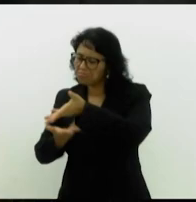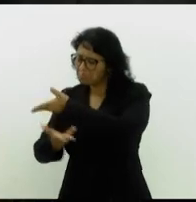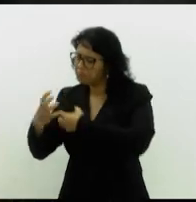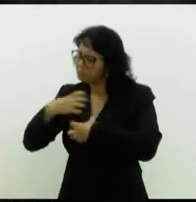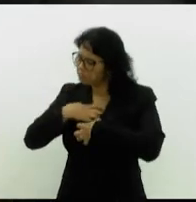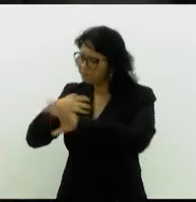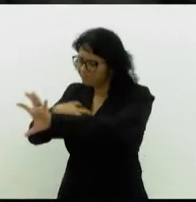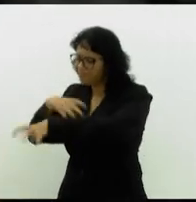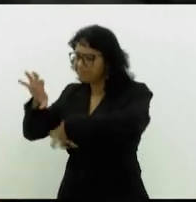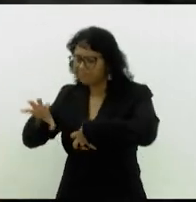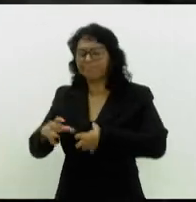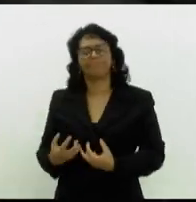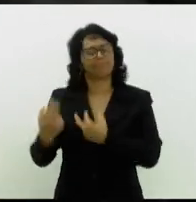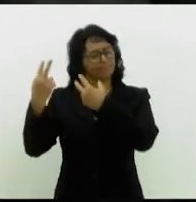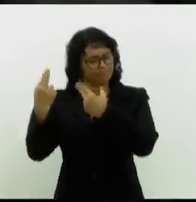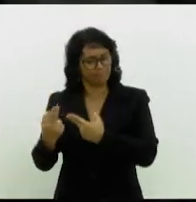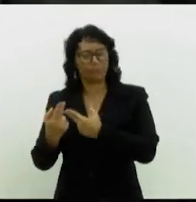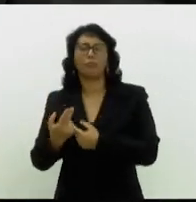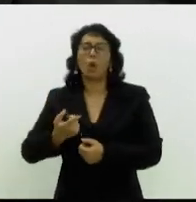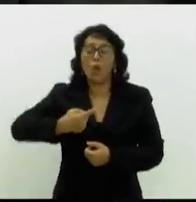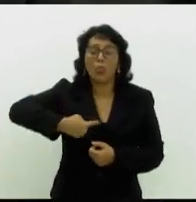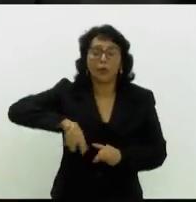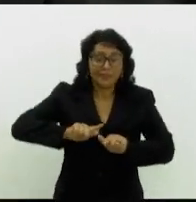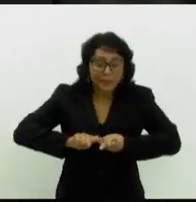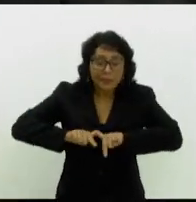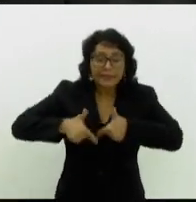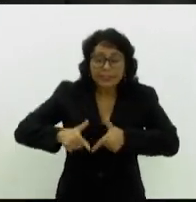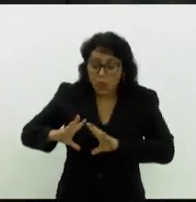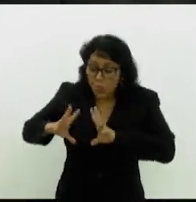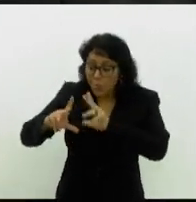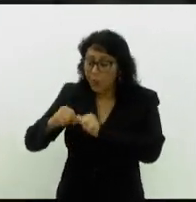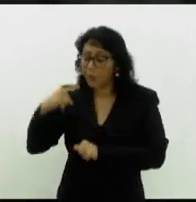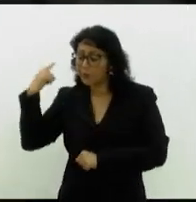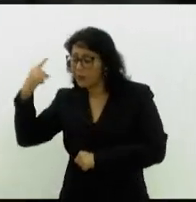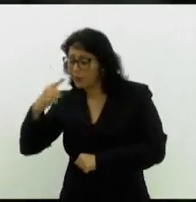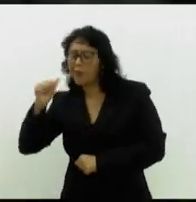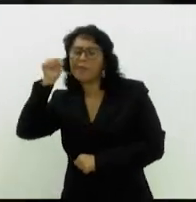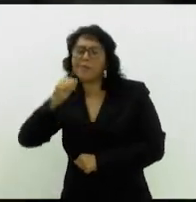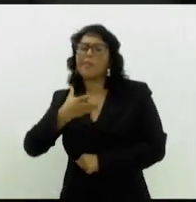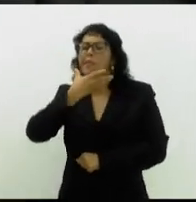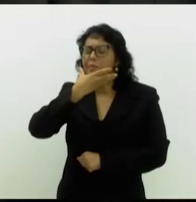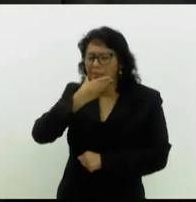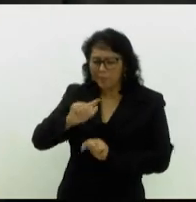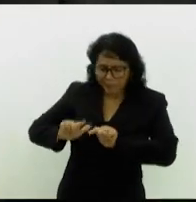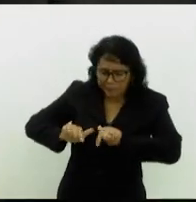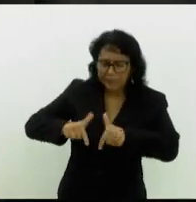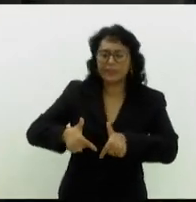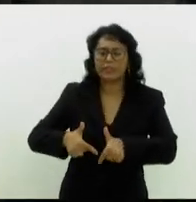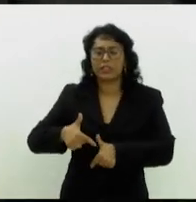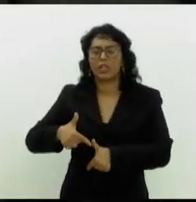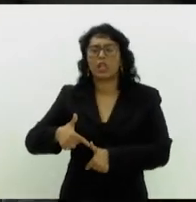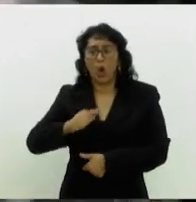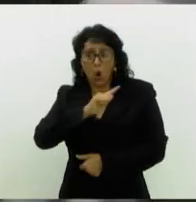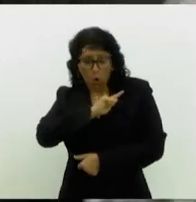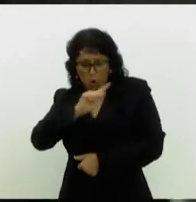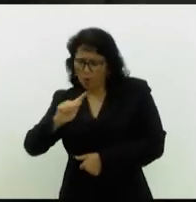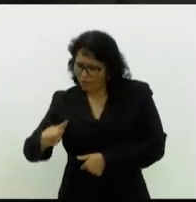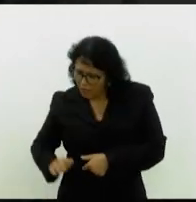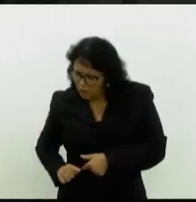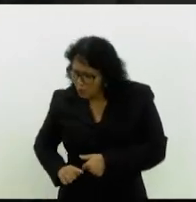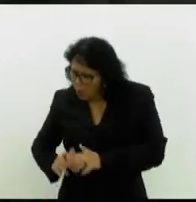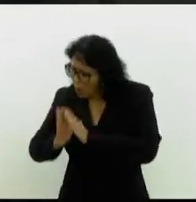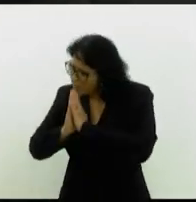do cumpra-se nós vamos agir todos os deputados e deputadas Governador cumpra a